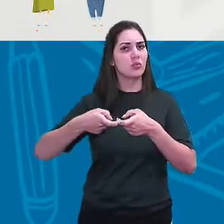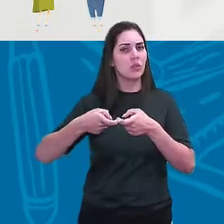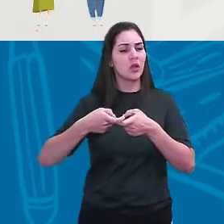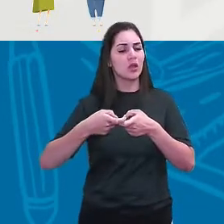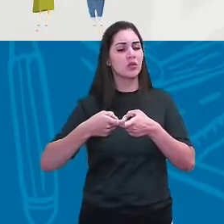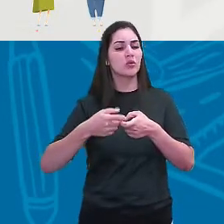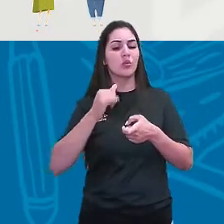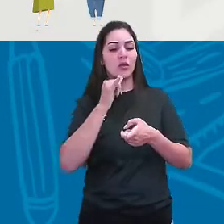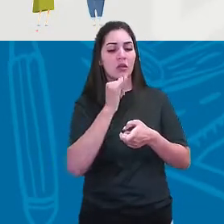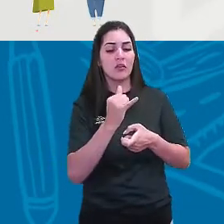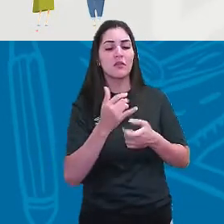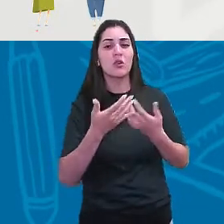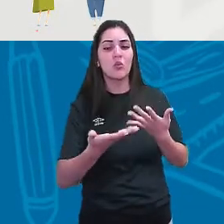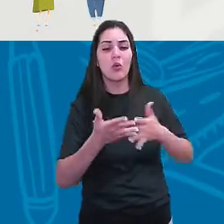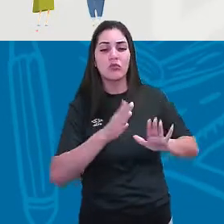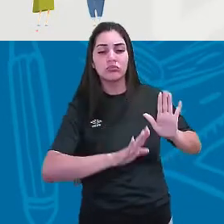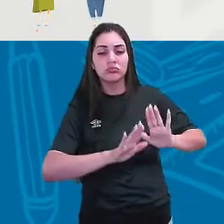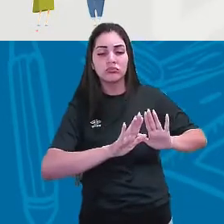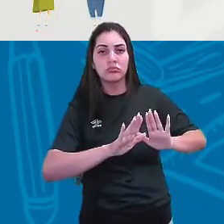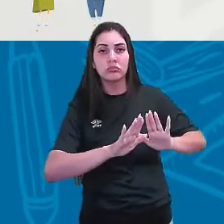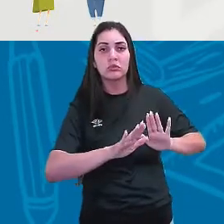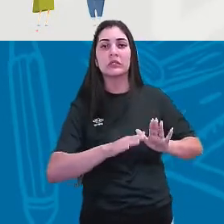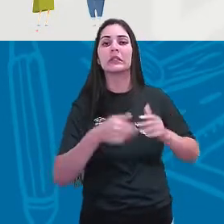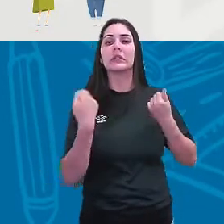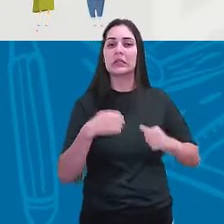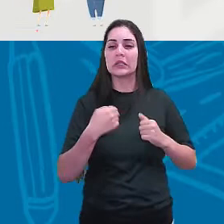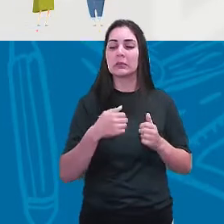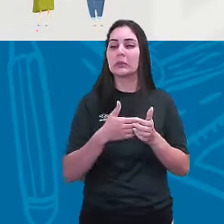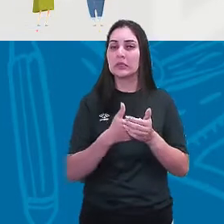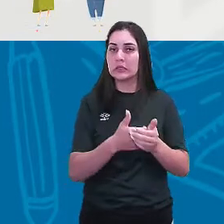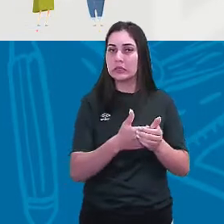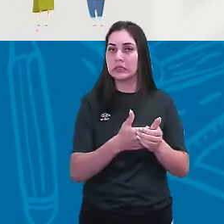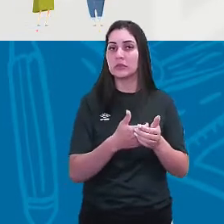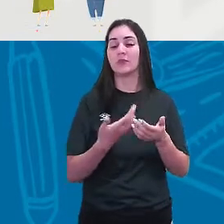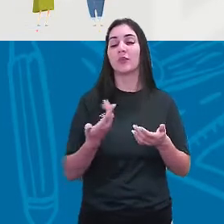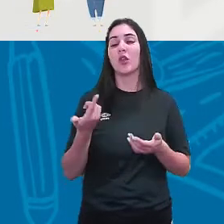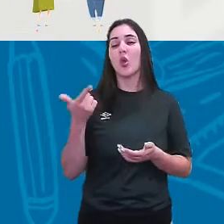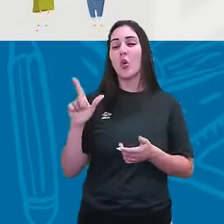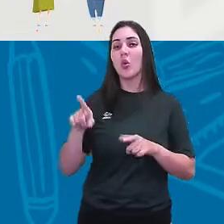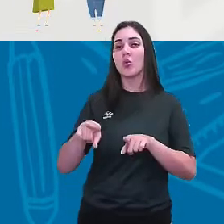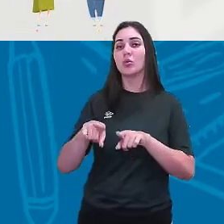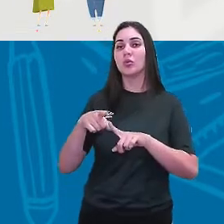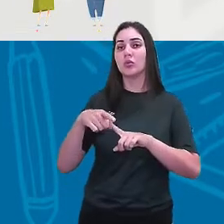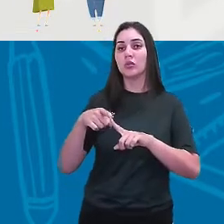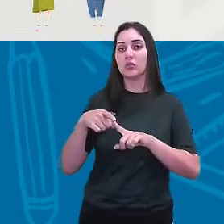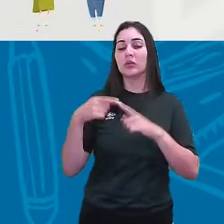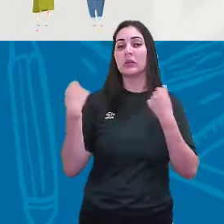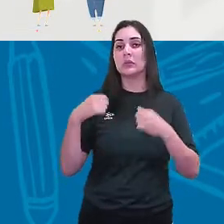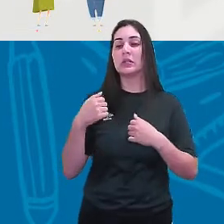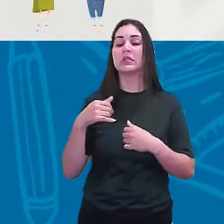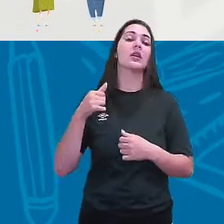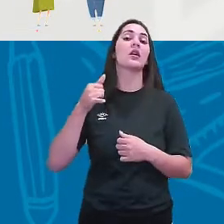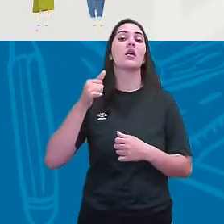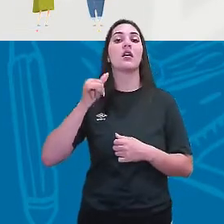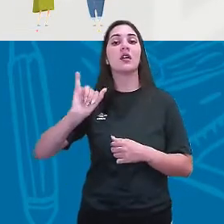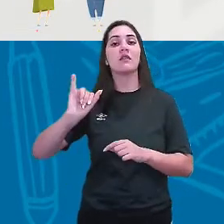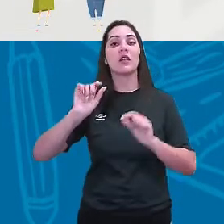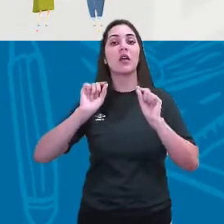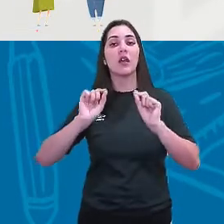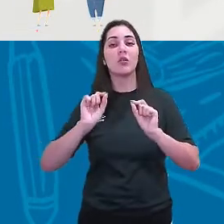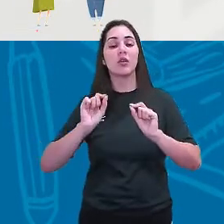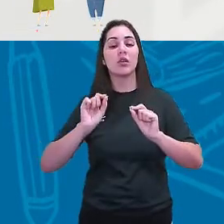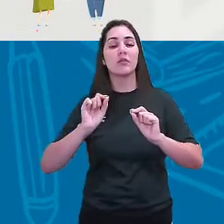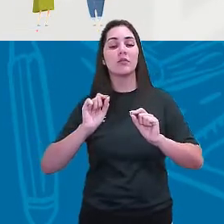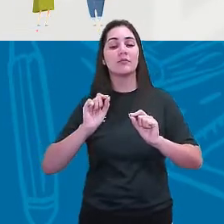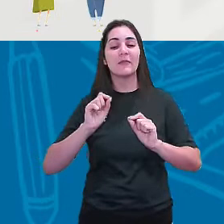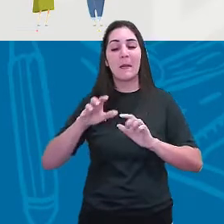indicar qual o melhor tratamento que você vai seguir, tá certo? Outra situação também que a gente deve evitar é estar mexendo com produtos de